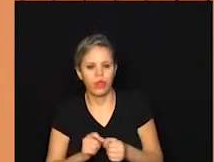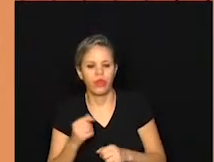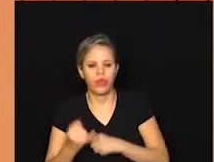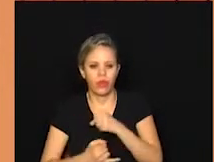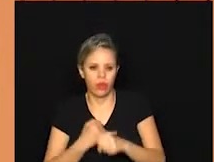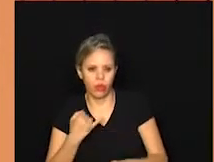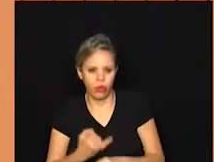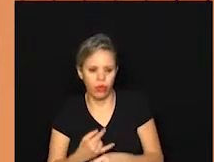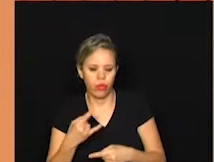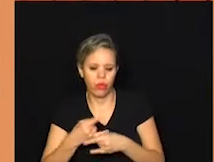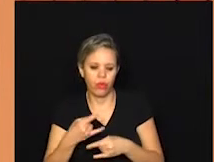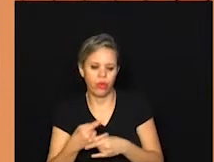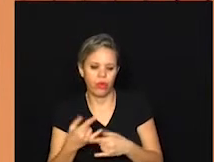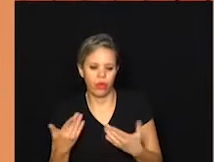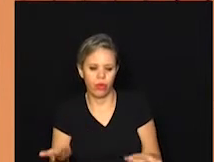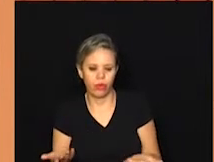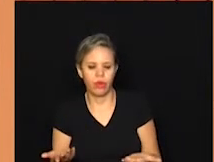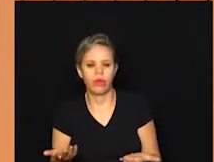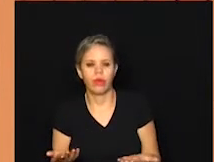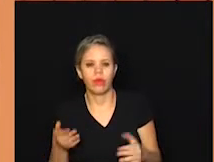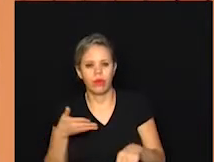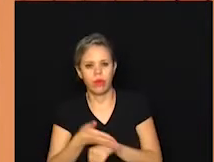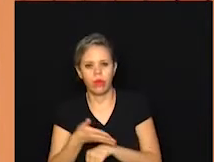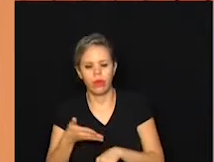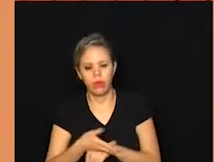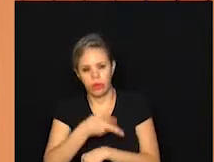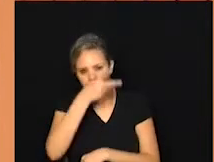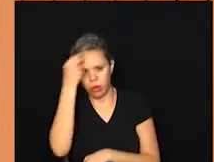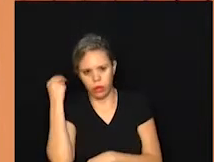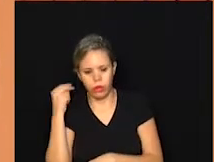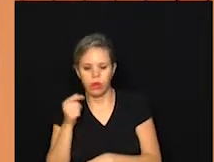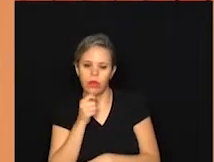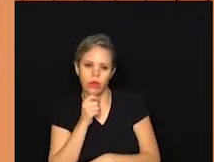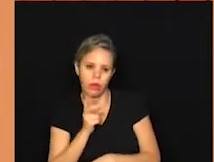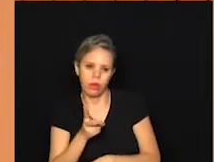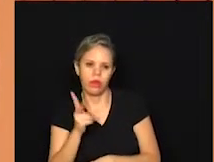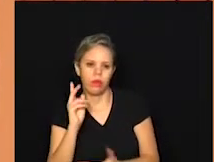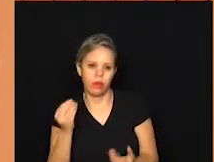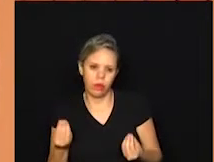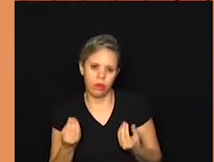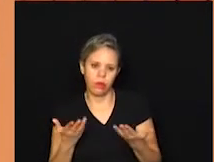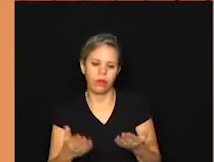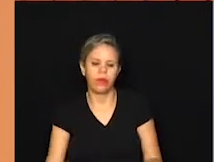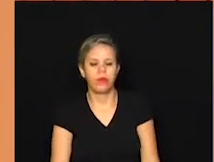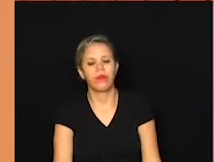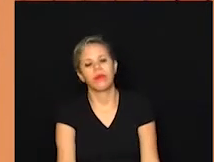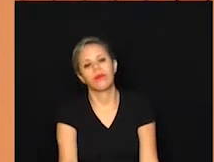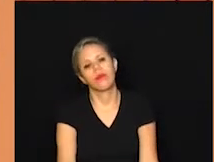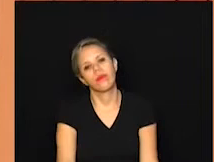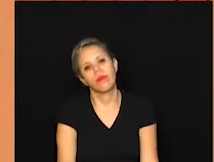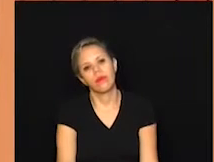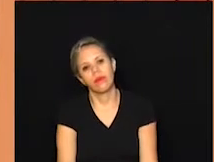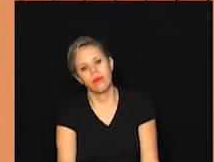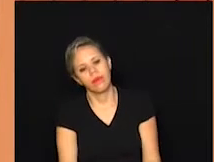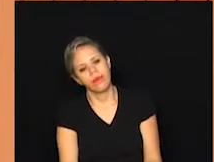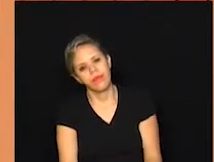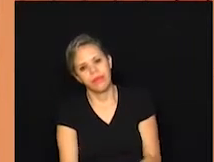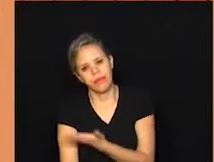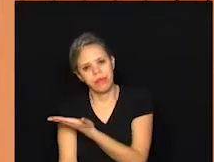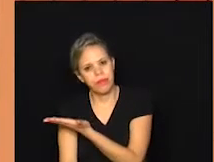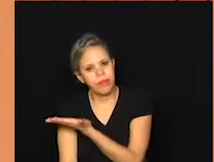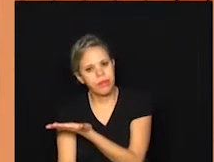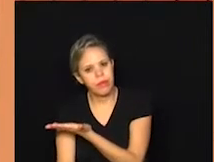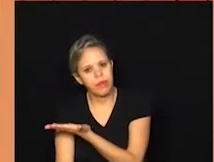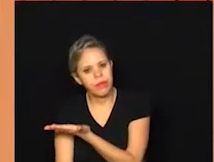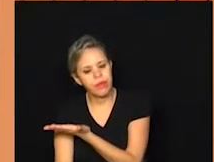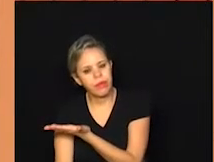remota, de forma virtual, mas a participação pública ainda assim é garantida. Então, tem o número de zap, tem